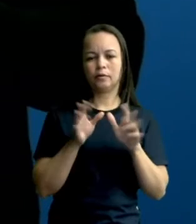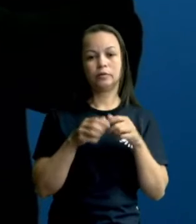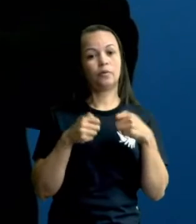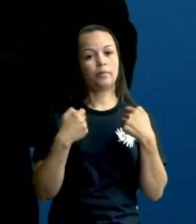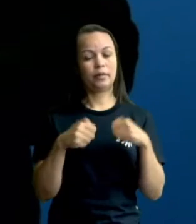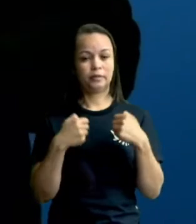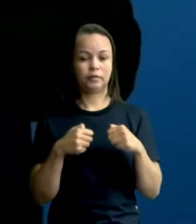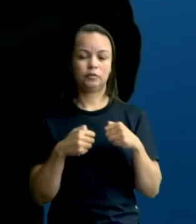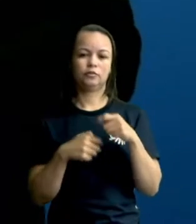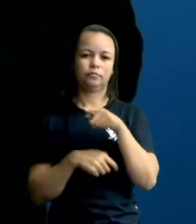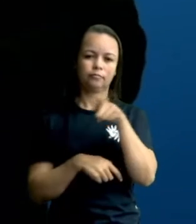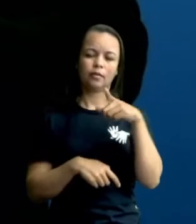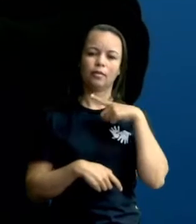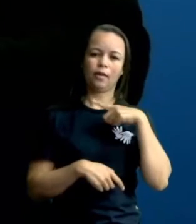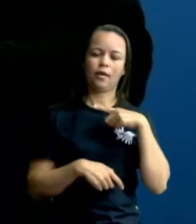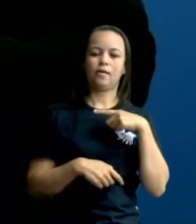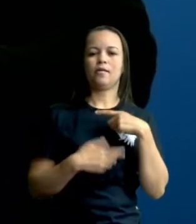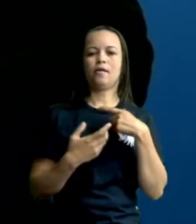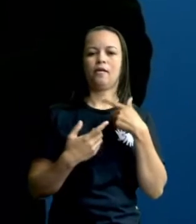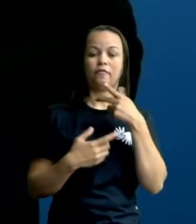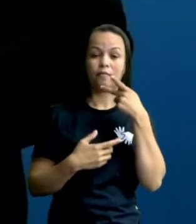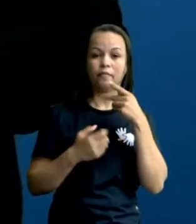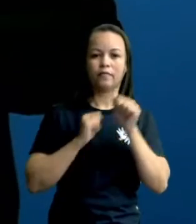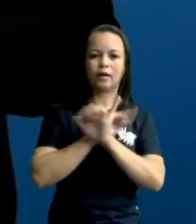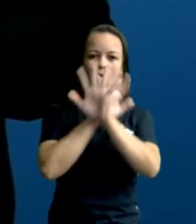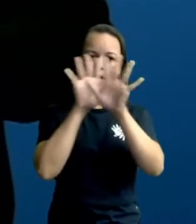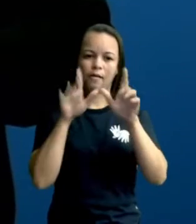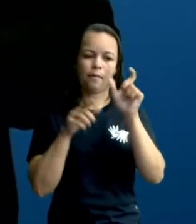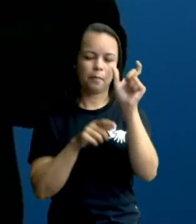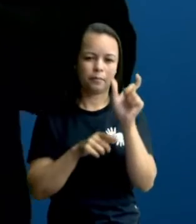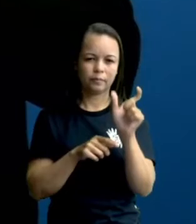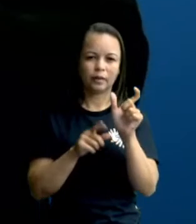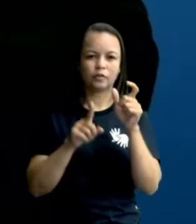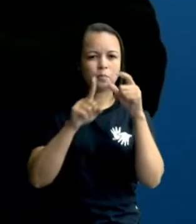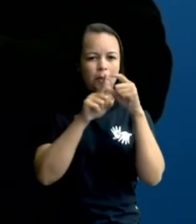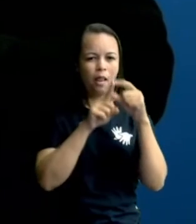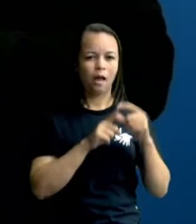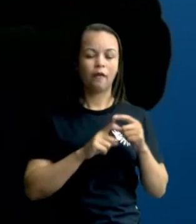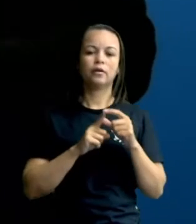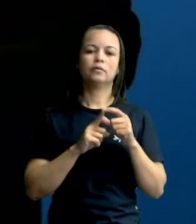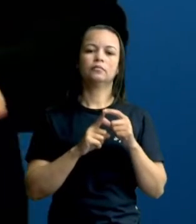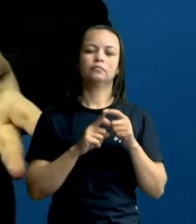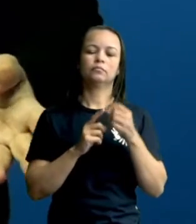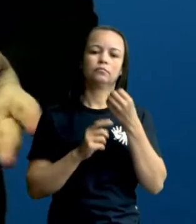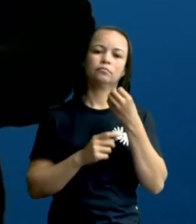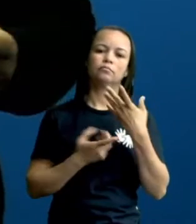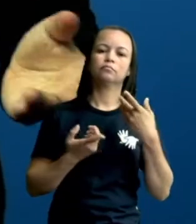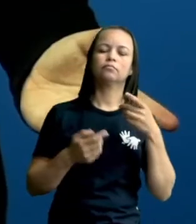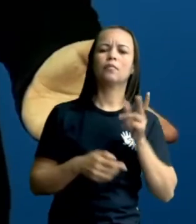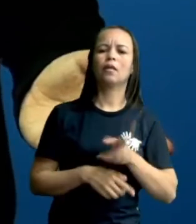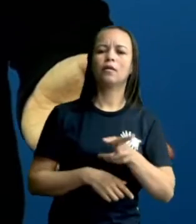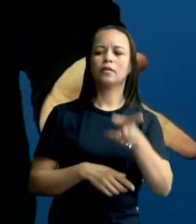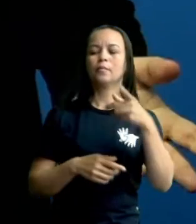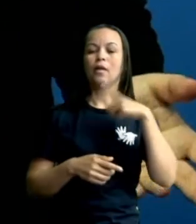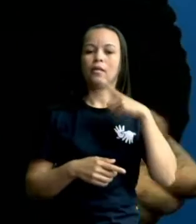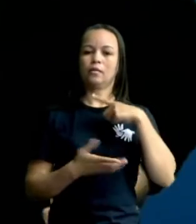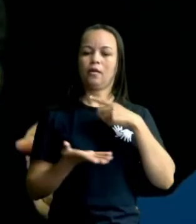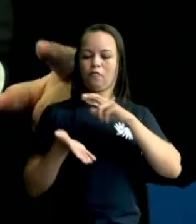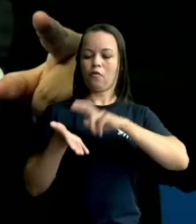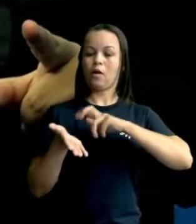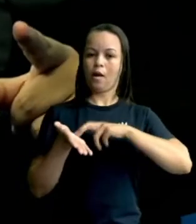pronúncia clara das palavras. Depois, é bom sempre você ter um vocabulário